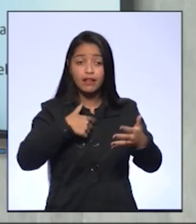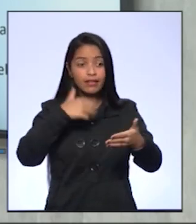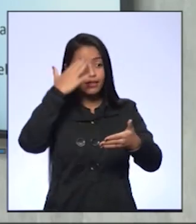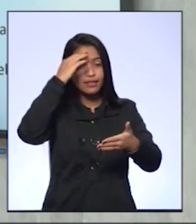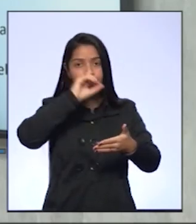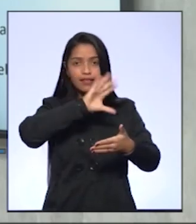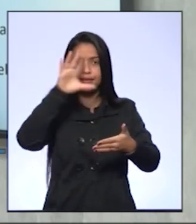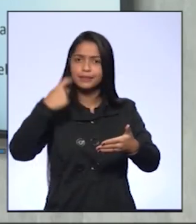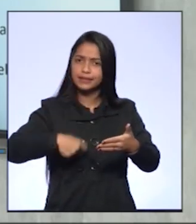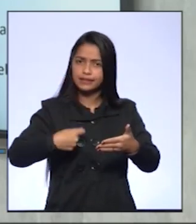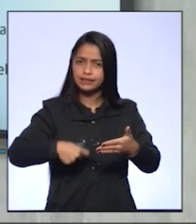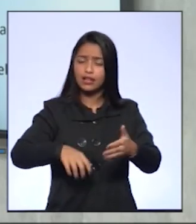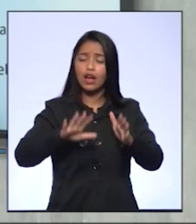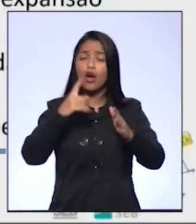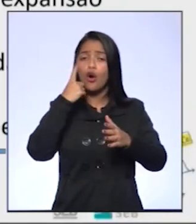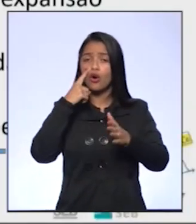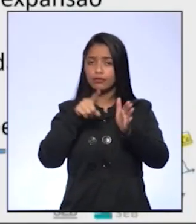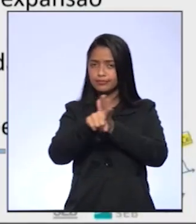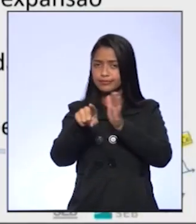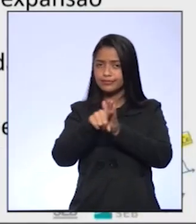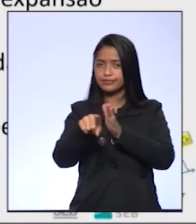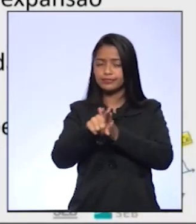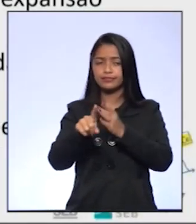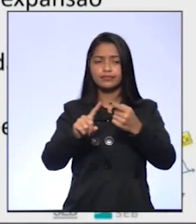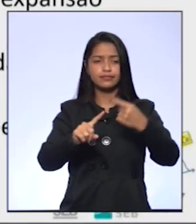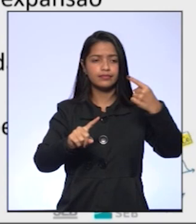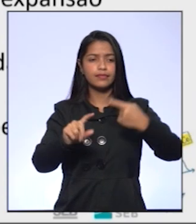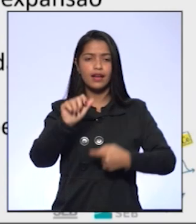alternativas comigo. Dá uma olhada aqui. A.